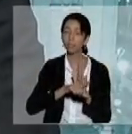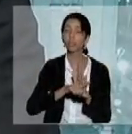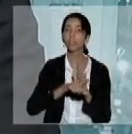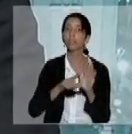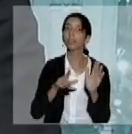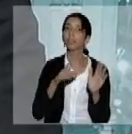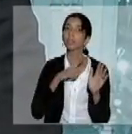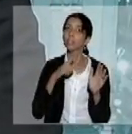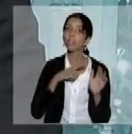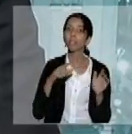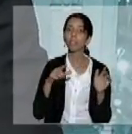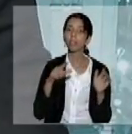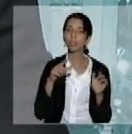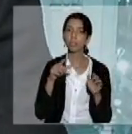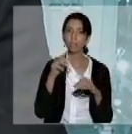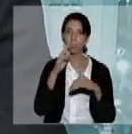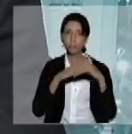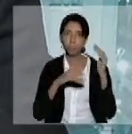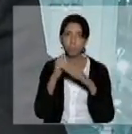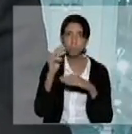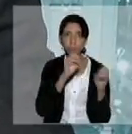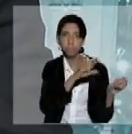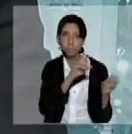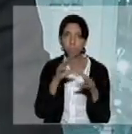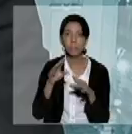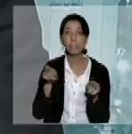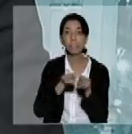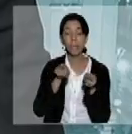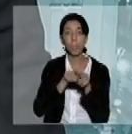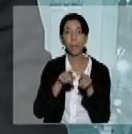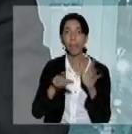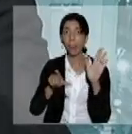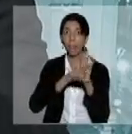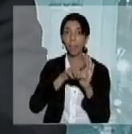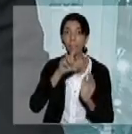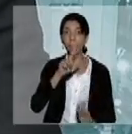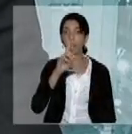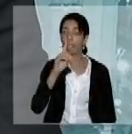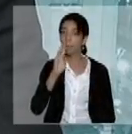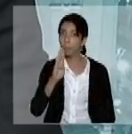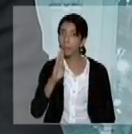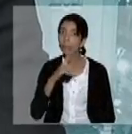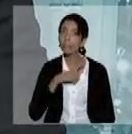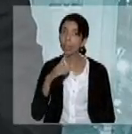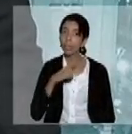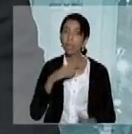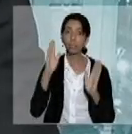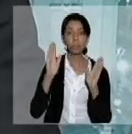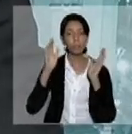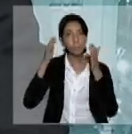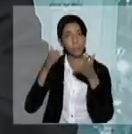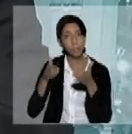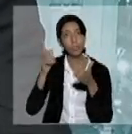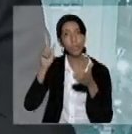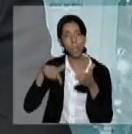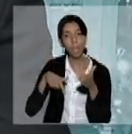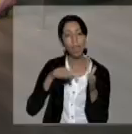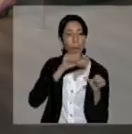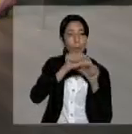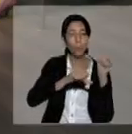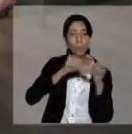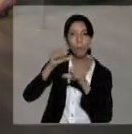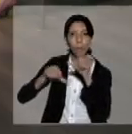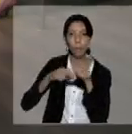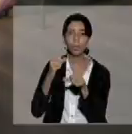a legislação, a parte da educação profissional, na Lei de Diretrizes e Base, ela tem um capítulo específico que foi permanecido mesmo com as